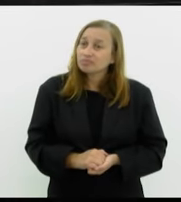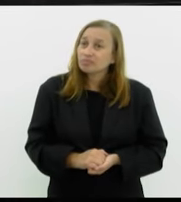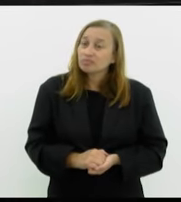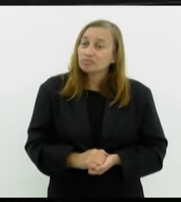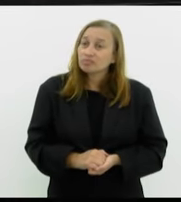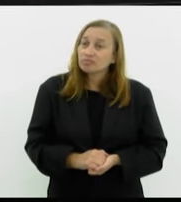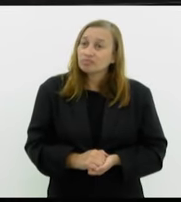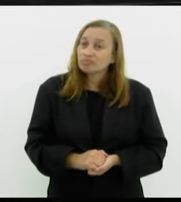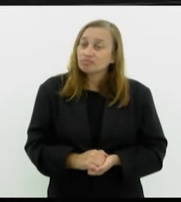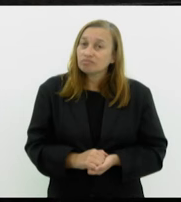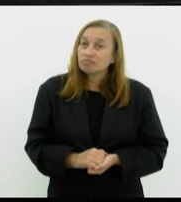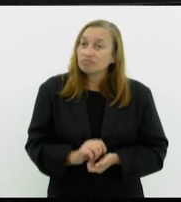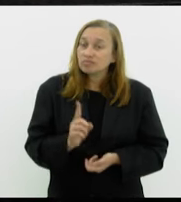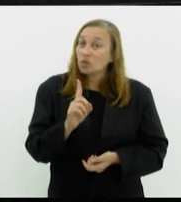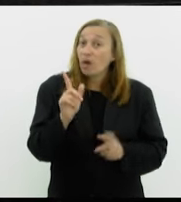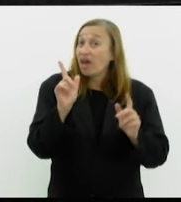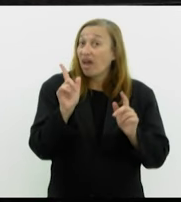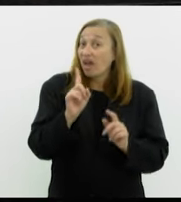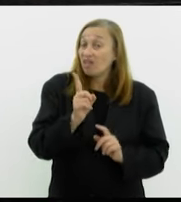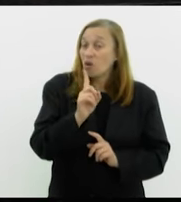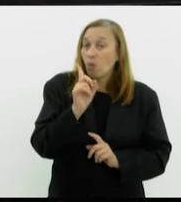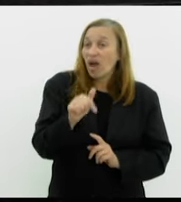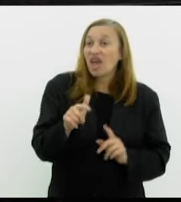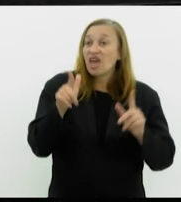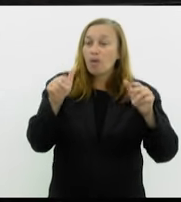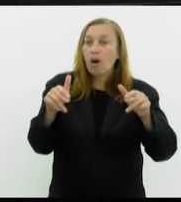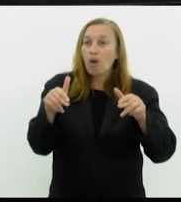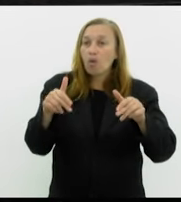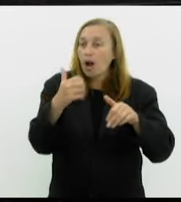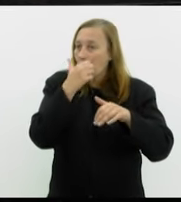como cheia. Cheia.